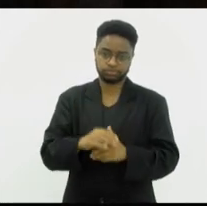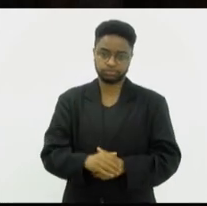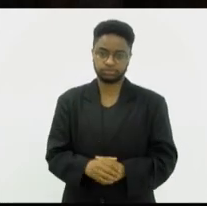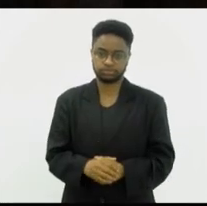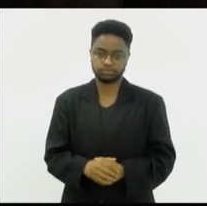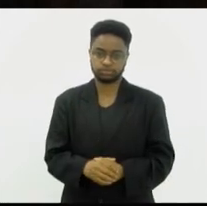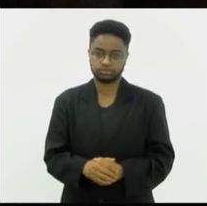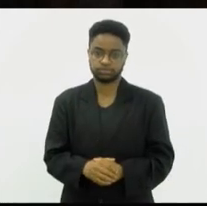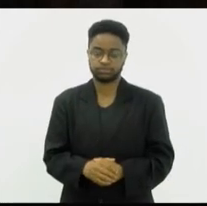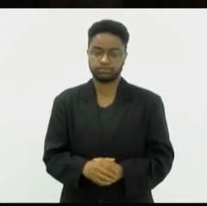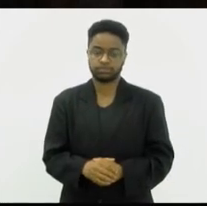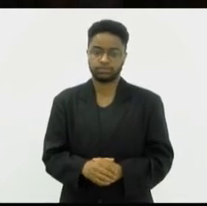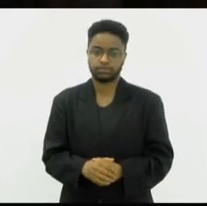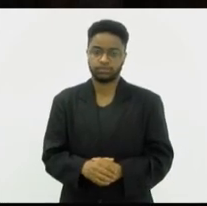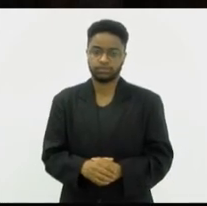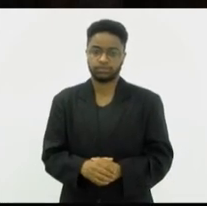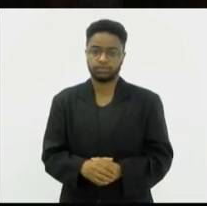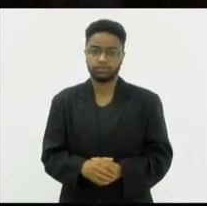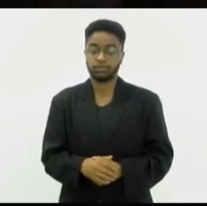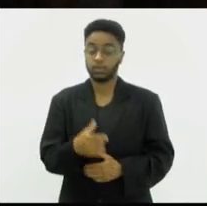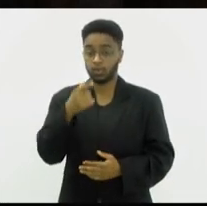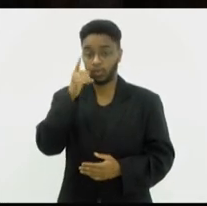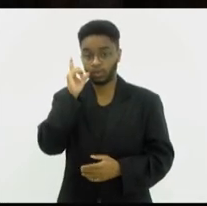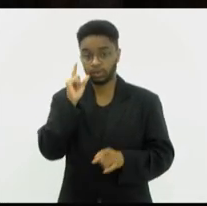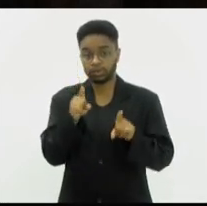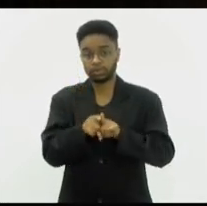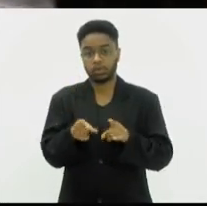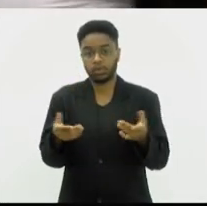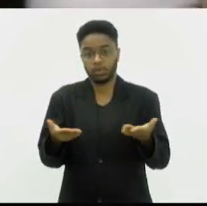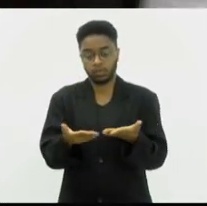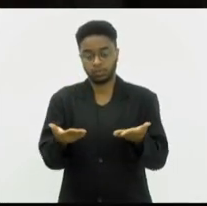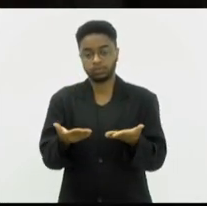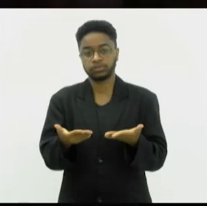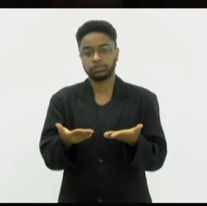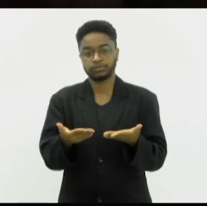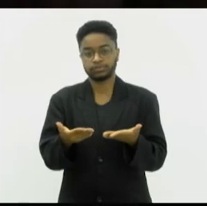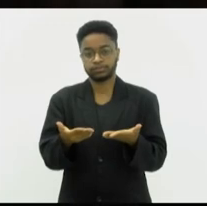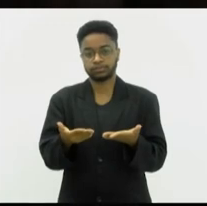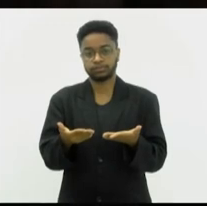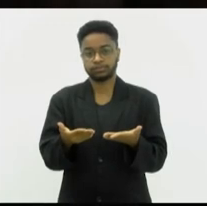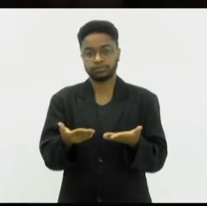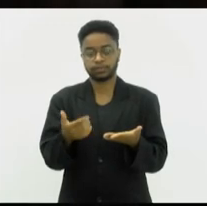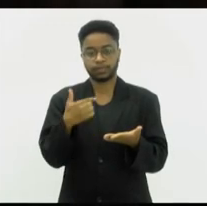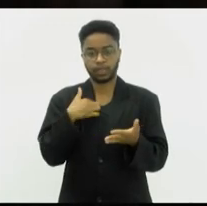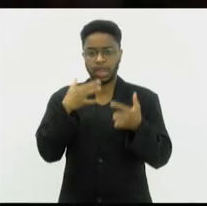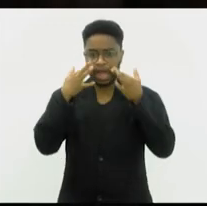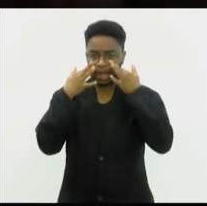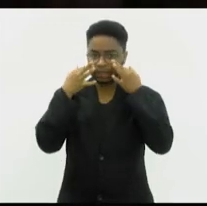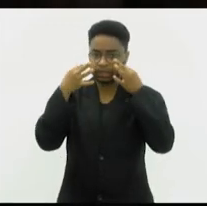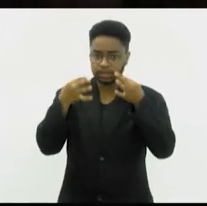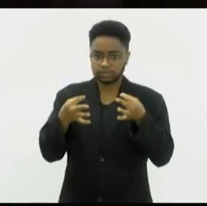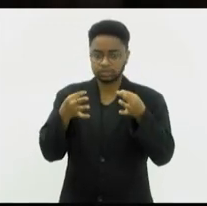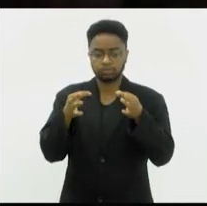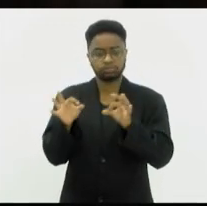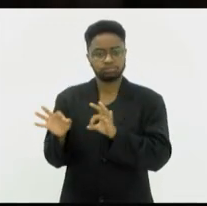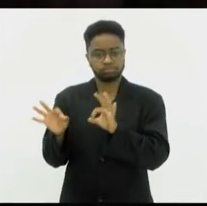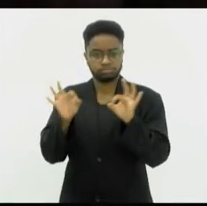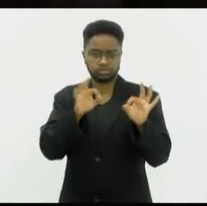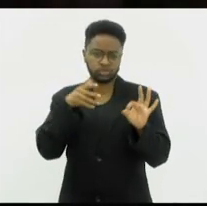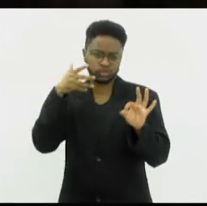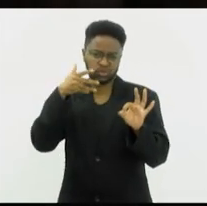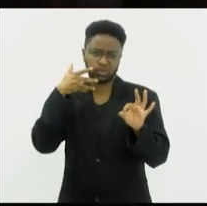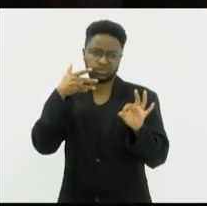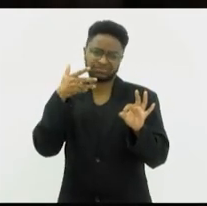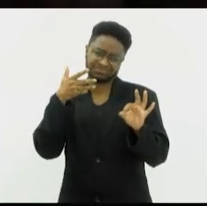Eu, ontem e hoje, eu acompanhei com muita atenção o discurso, quer dizer,